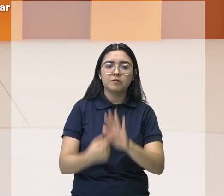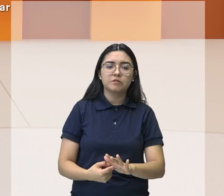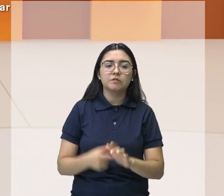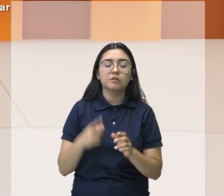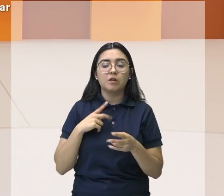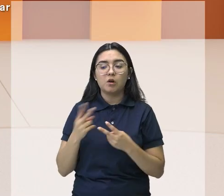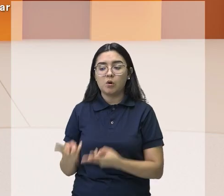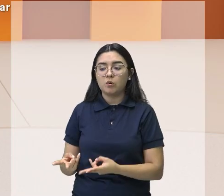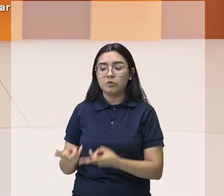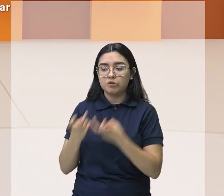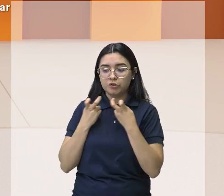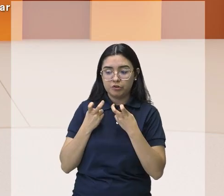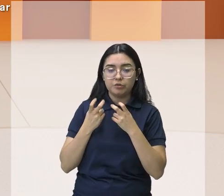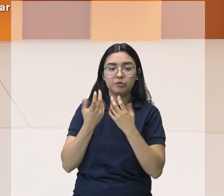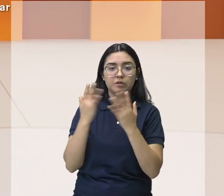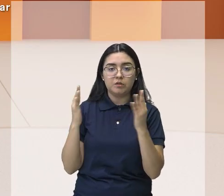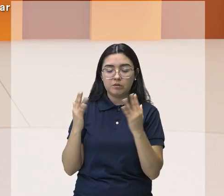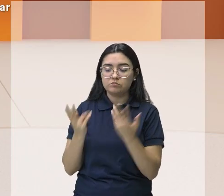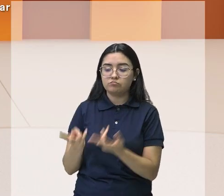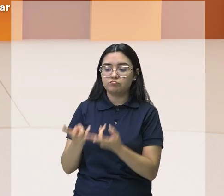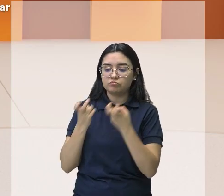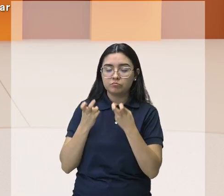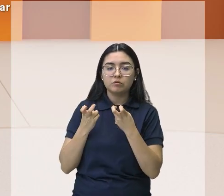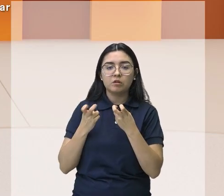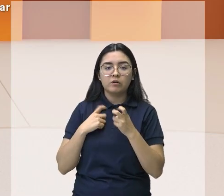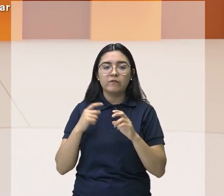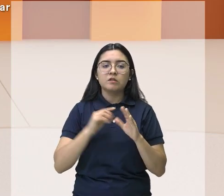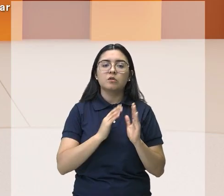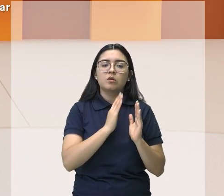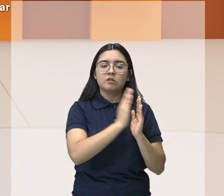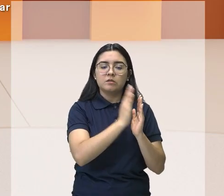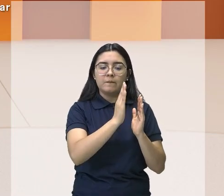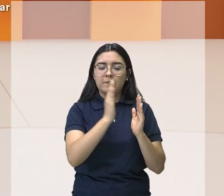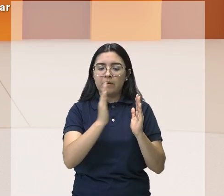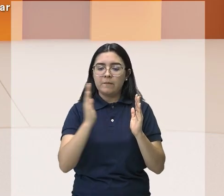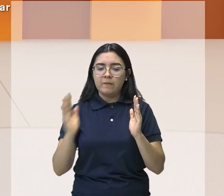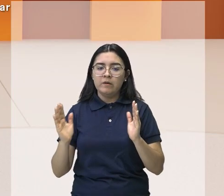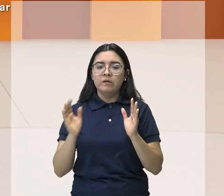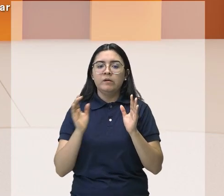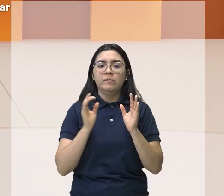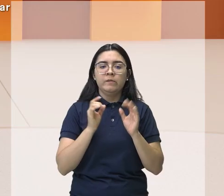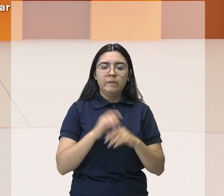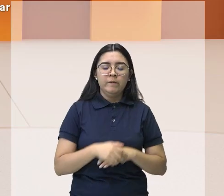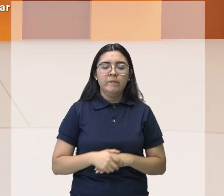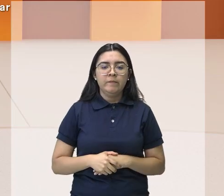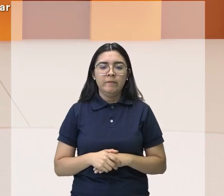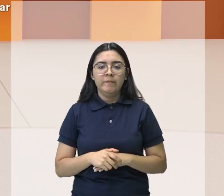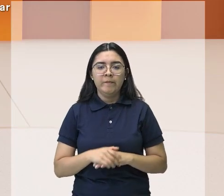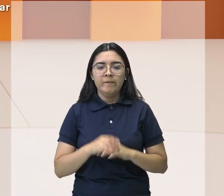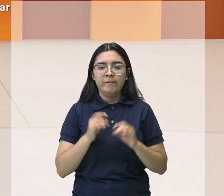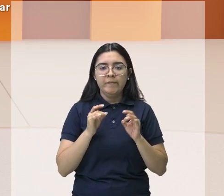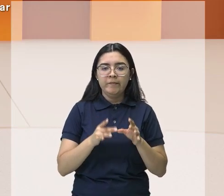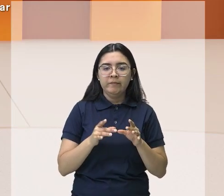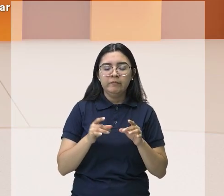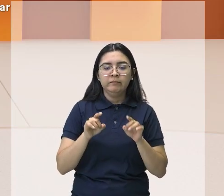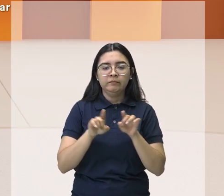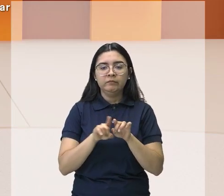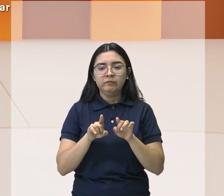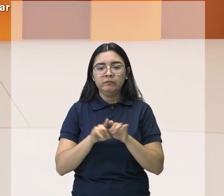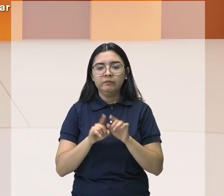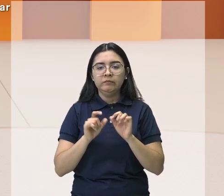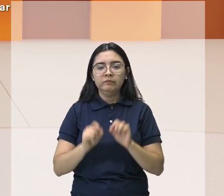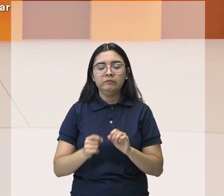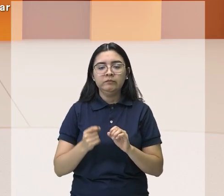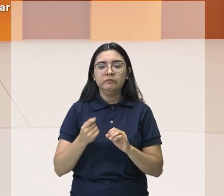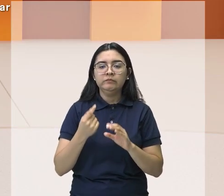eu tiro aqui da natureza, faço todo esse processo de mercado, mercadológico, de